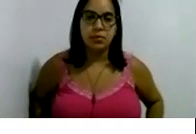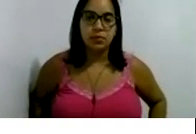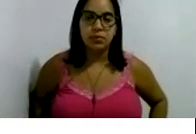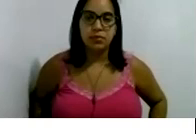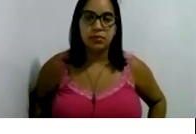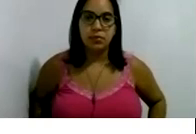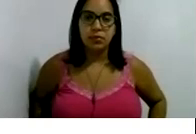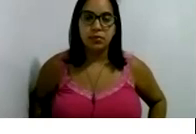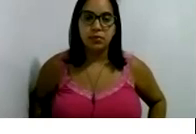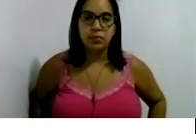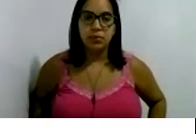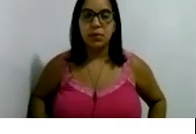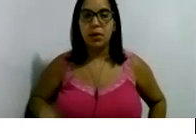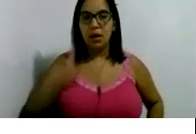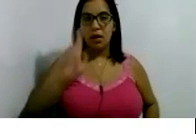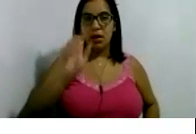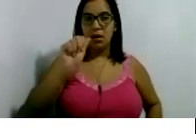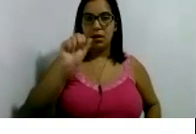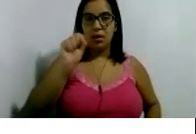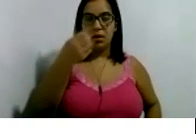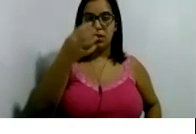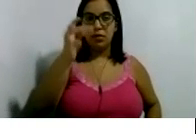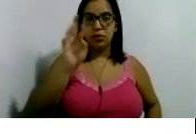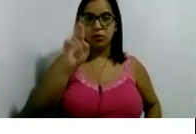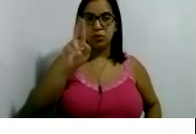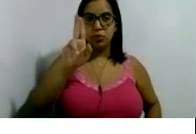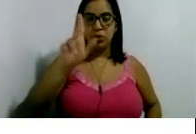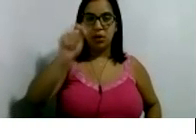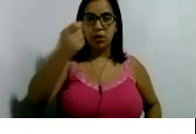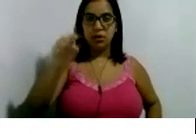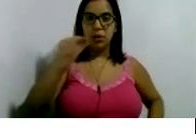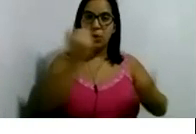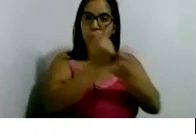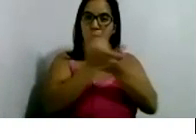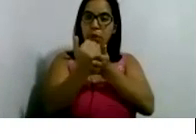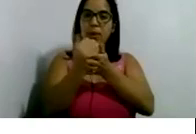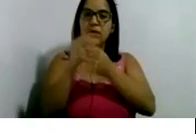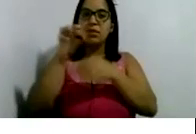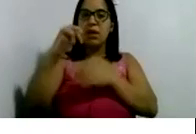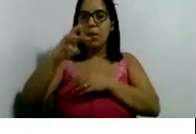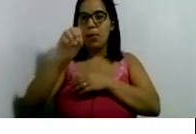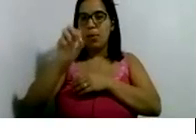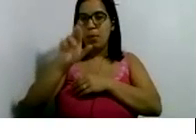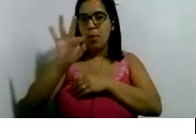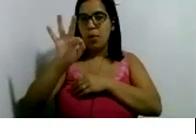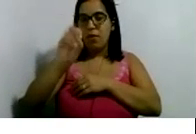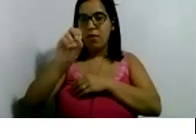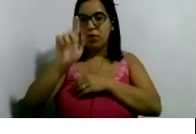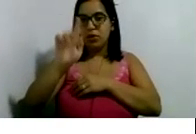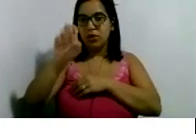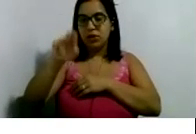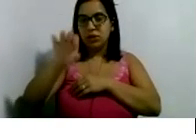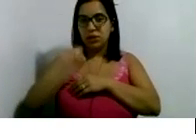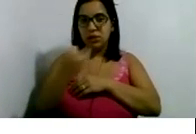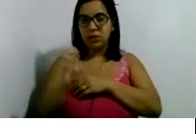Então, a gastrulação é o início da morfogênese. E isso começa também através da formação de